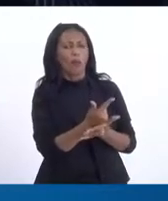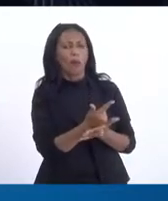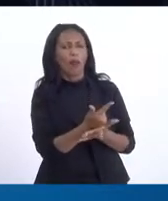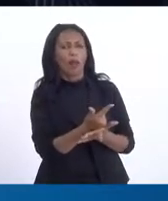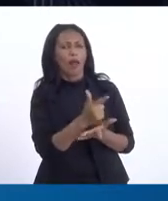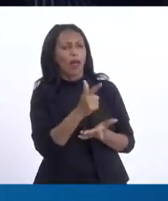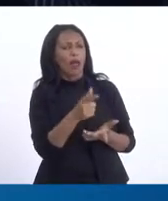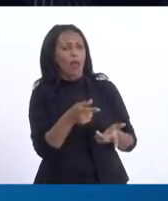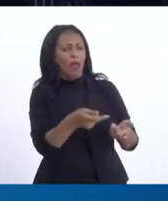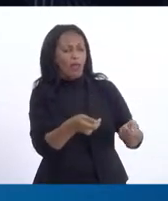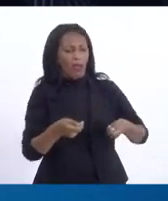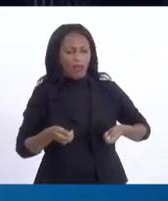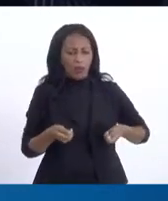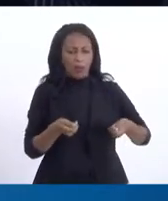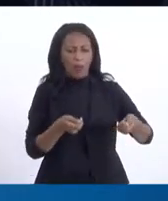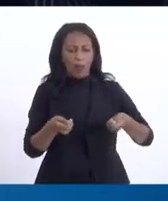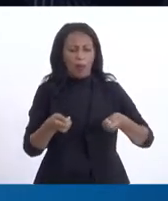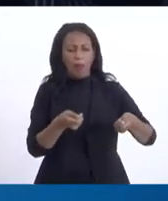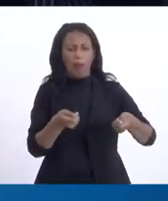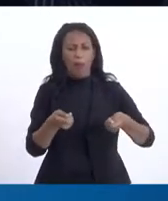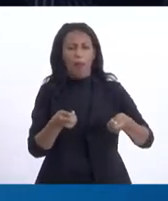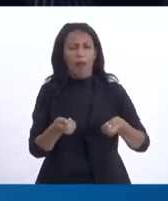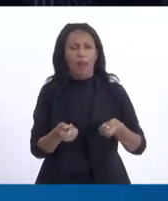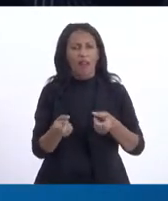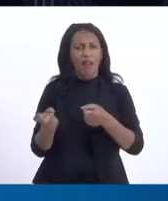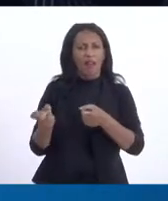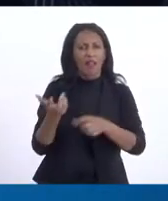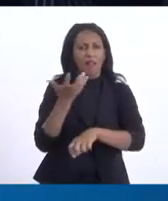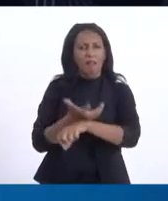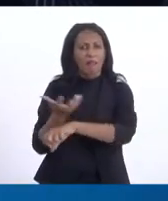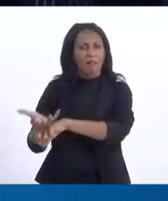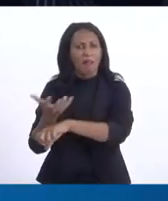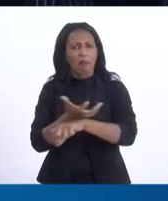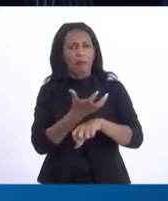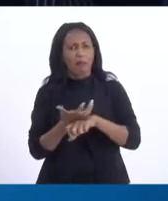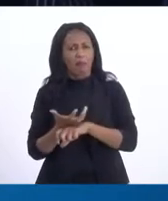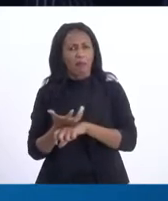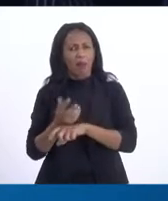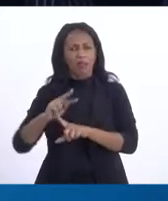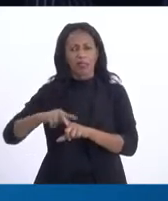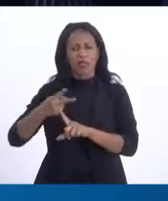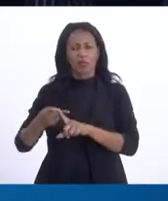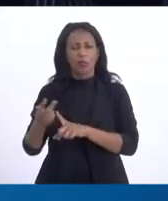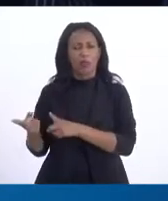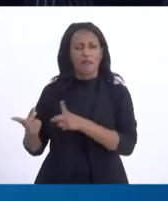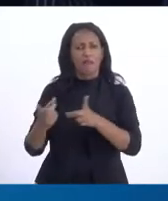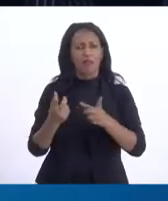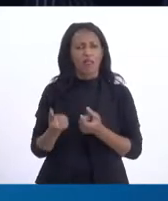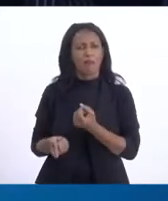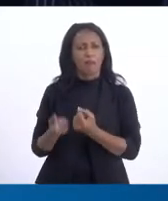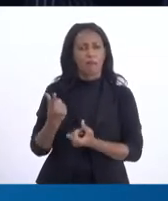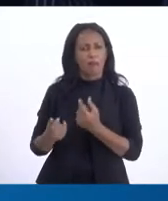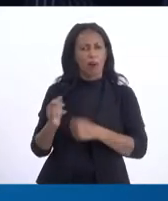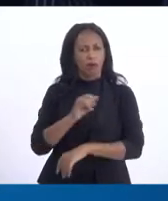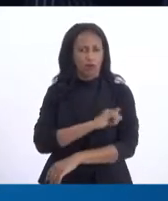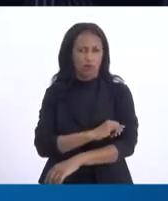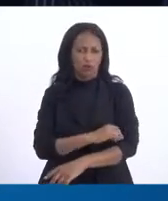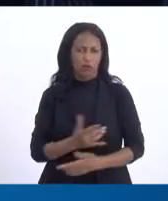de carrocinhas de pipoca, espalhar em praças públicas e dobrar o PIB da pipoca no Rio de